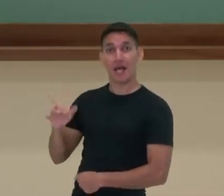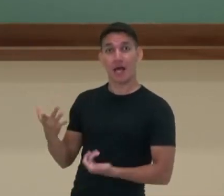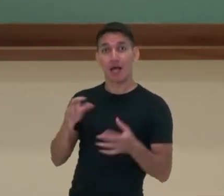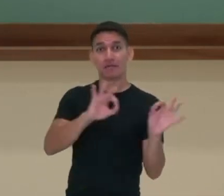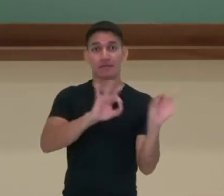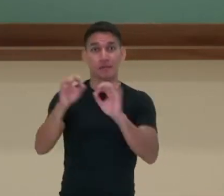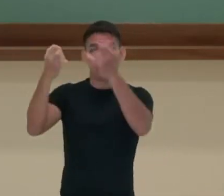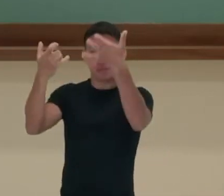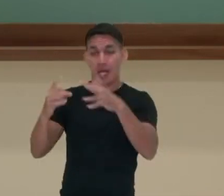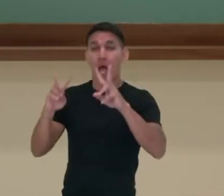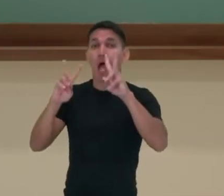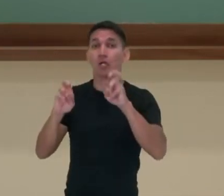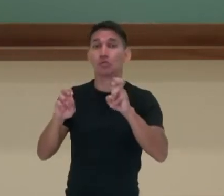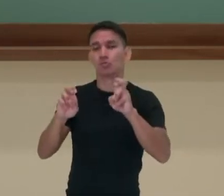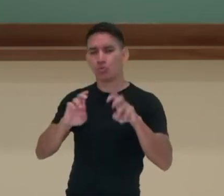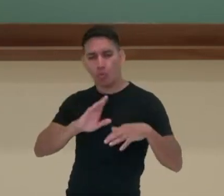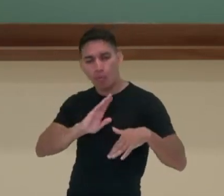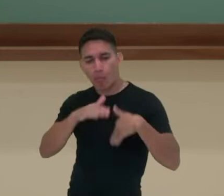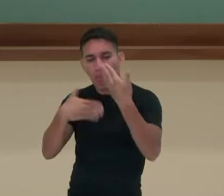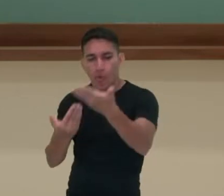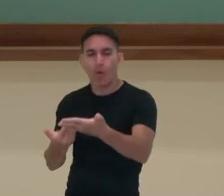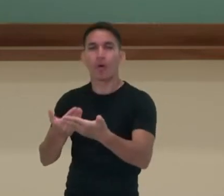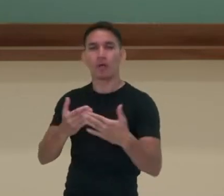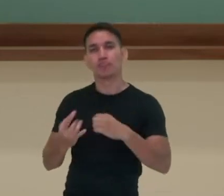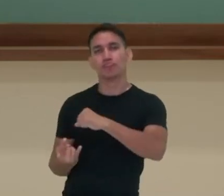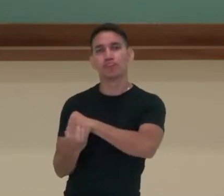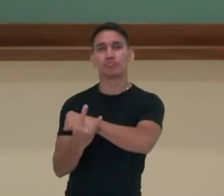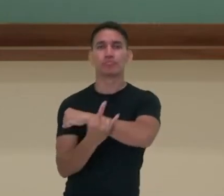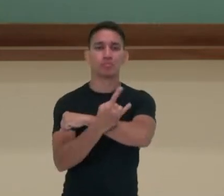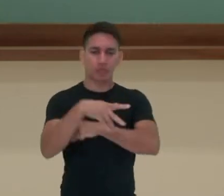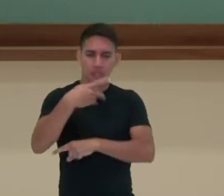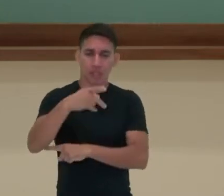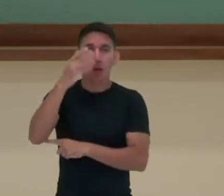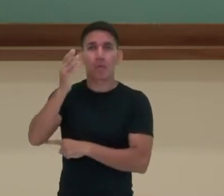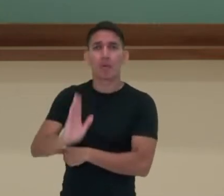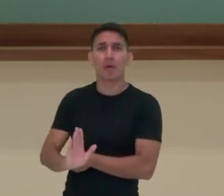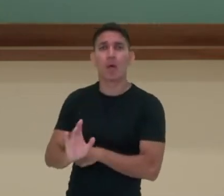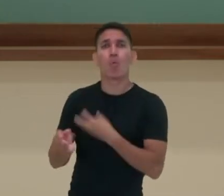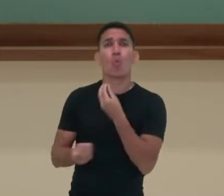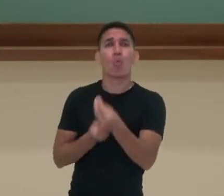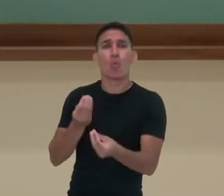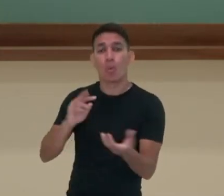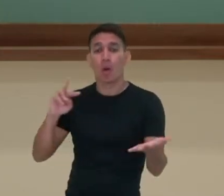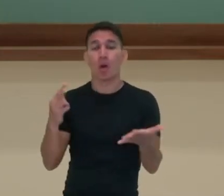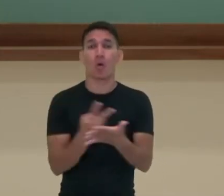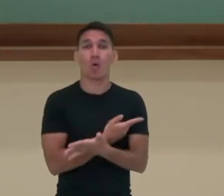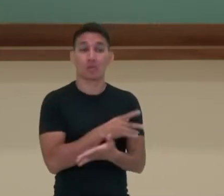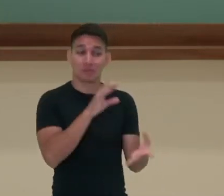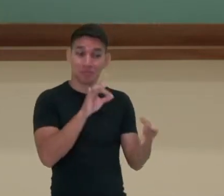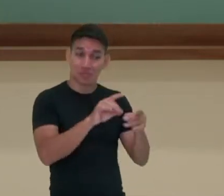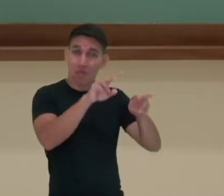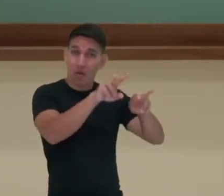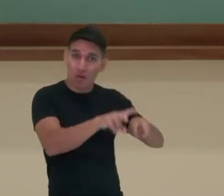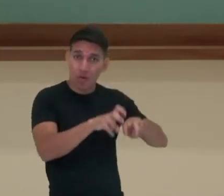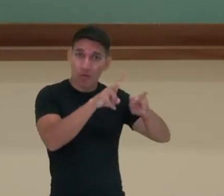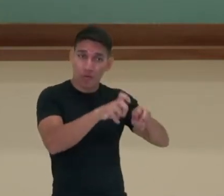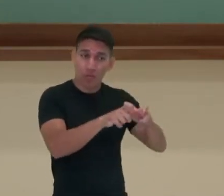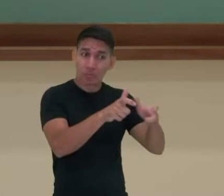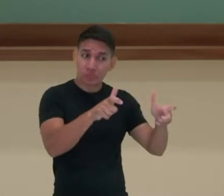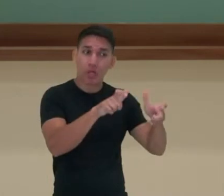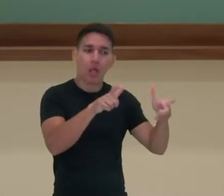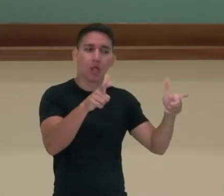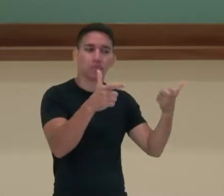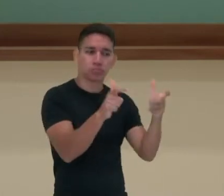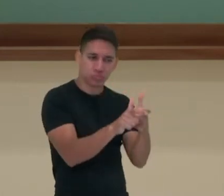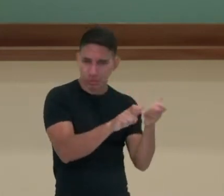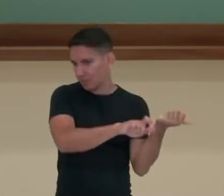o processo de urbanização no Brasil. Como que o Brasil se transformou de um país essencialmente rural para um país essencialmente